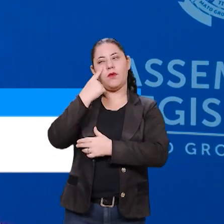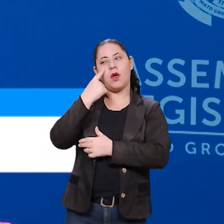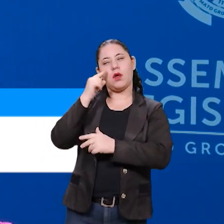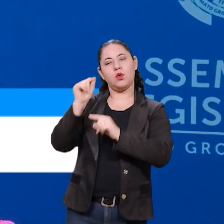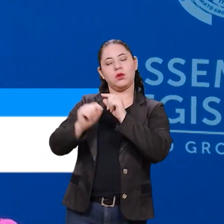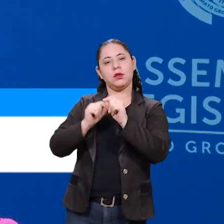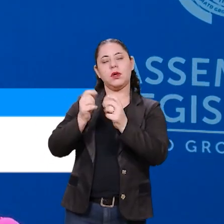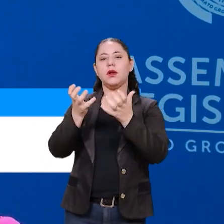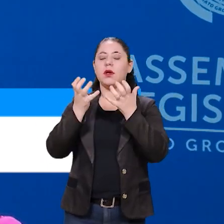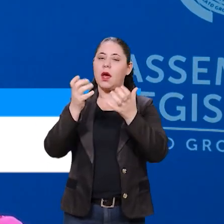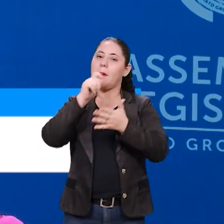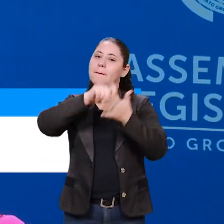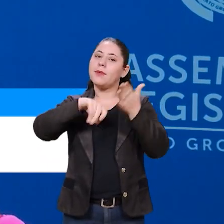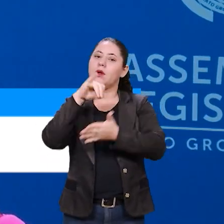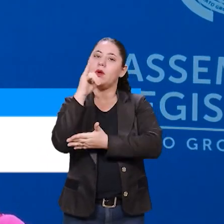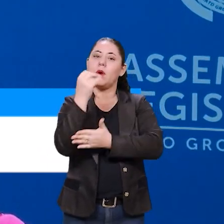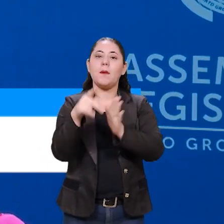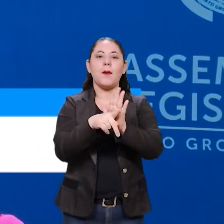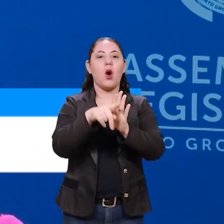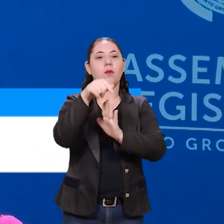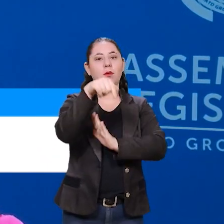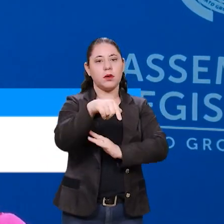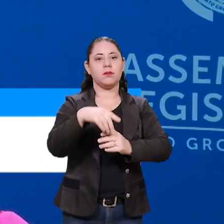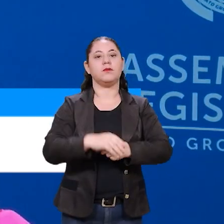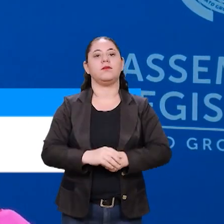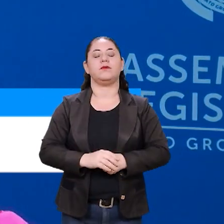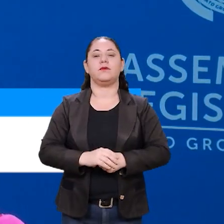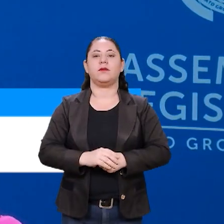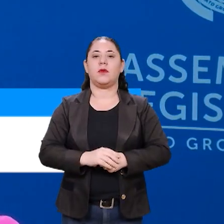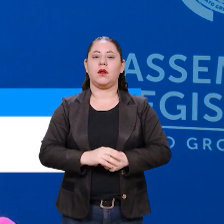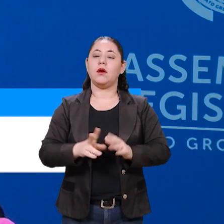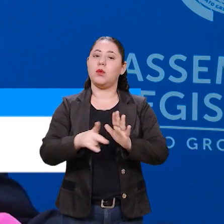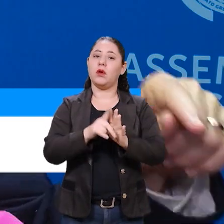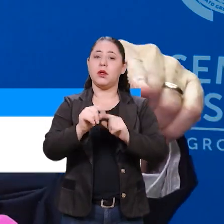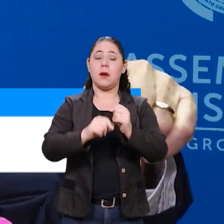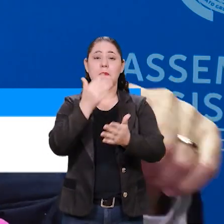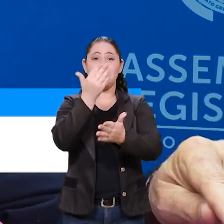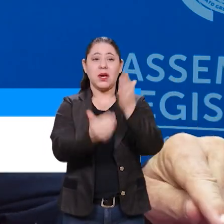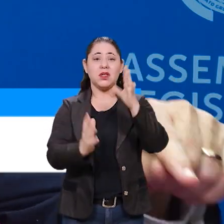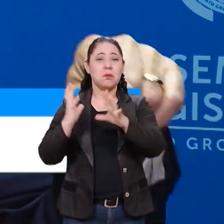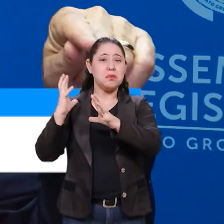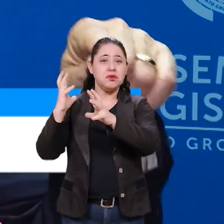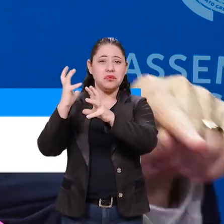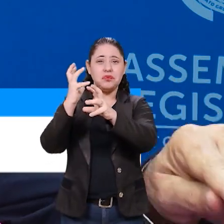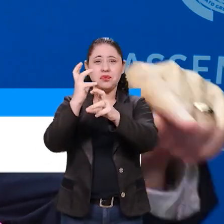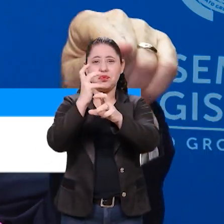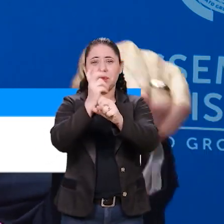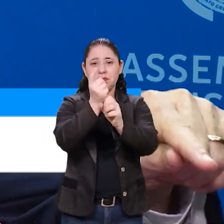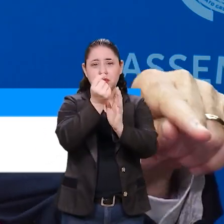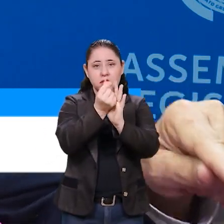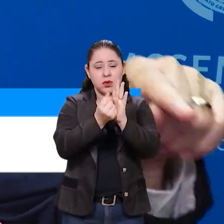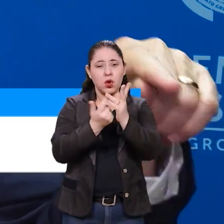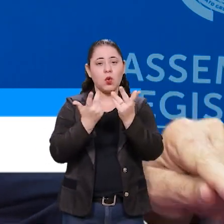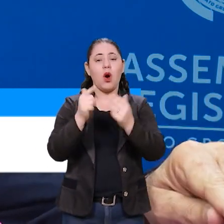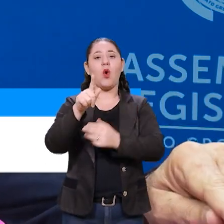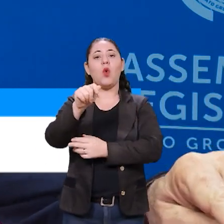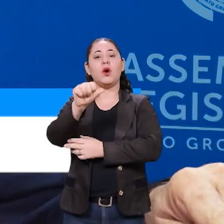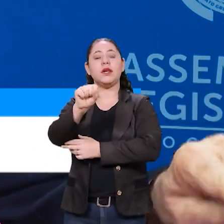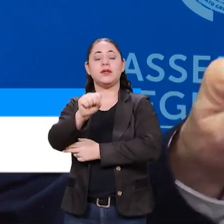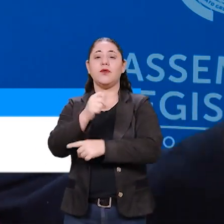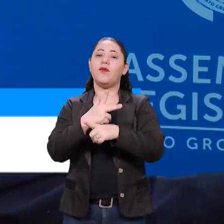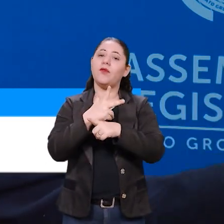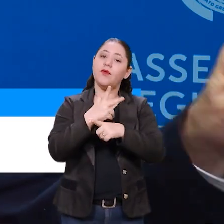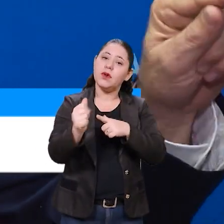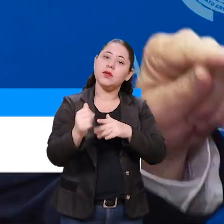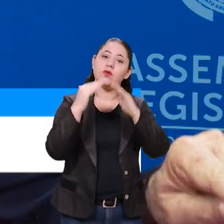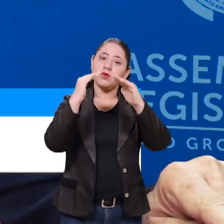indicativo é que a gente quer que seja tributado na origem, sob pena da gente perder receitas importantes, como é a